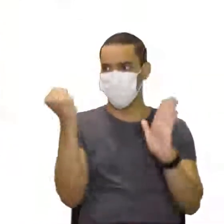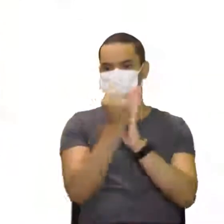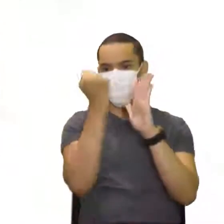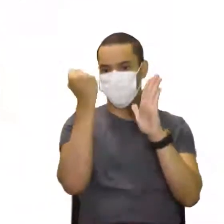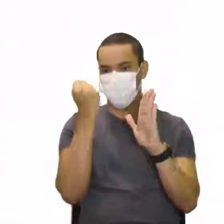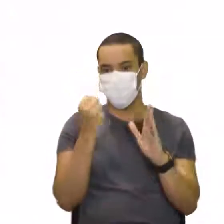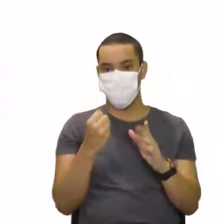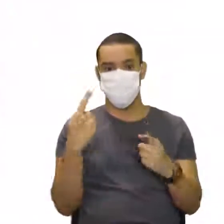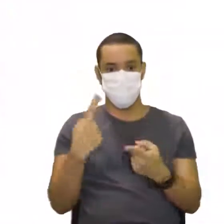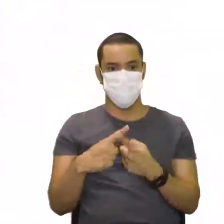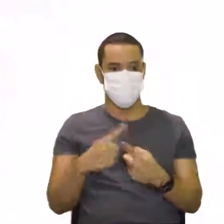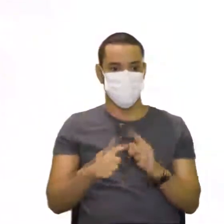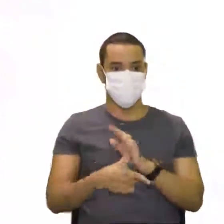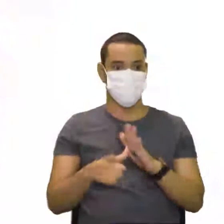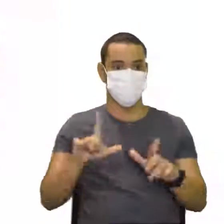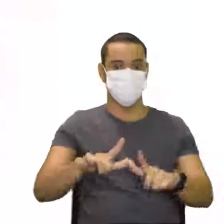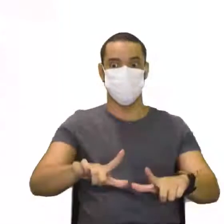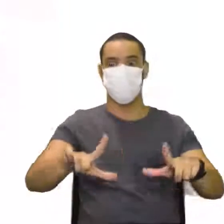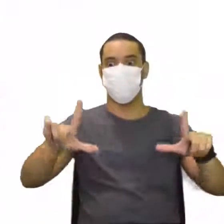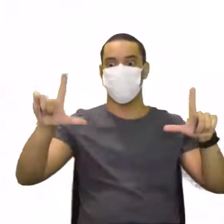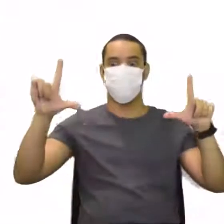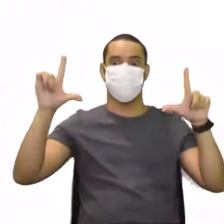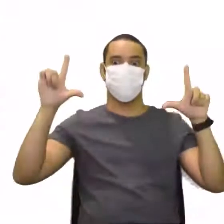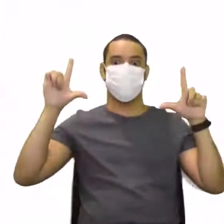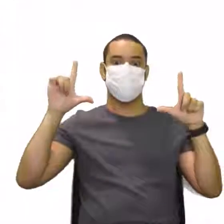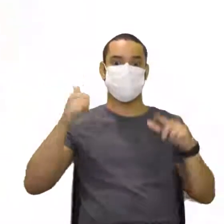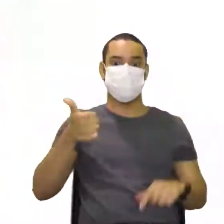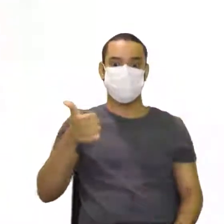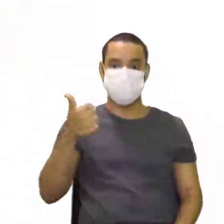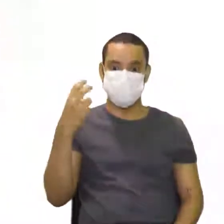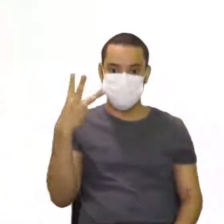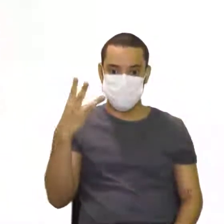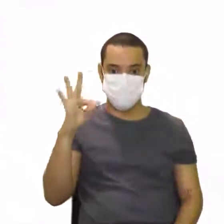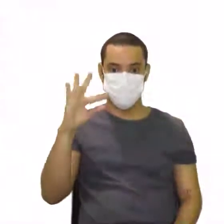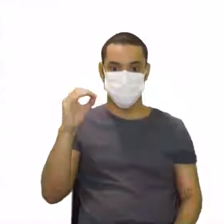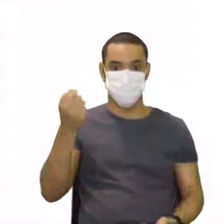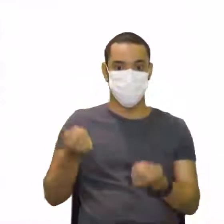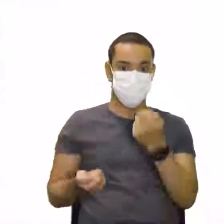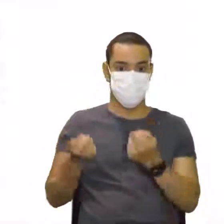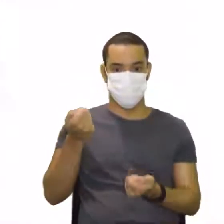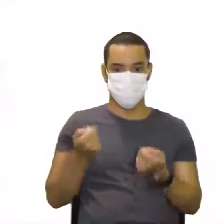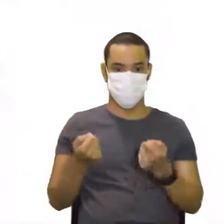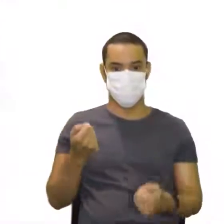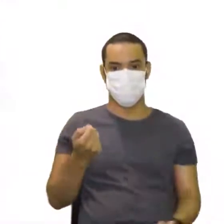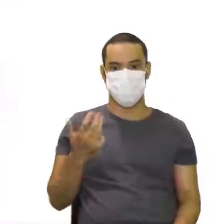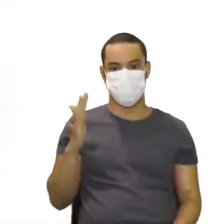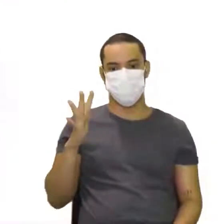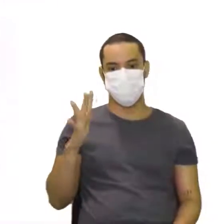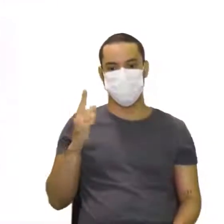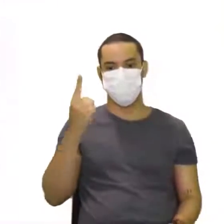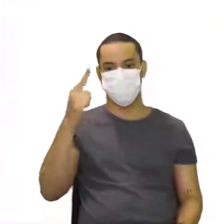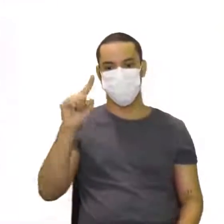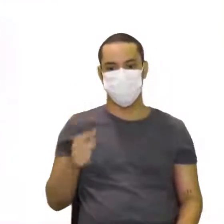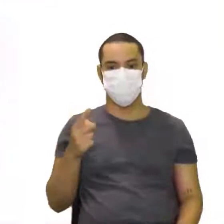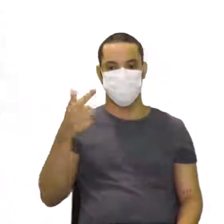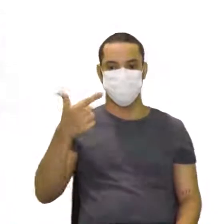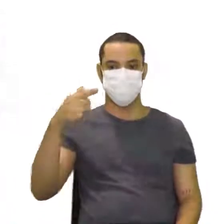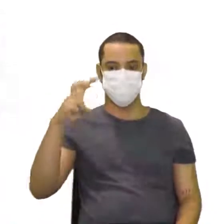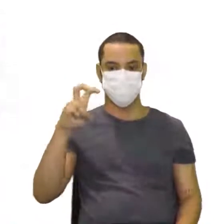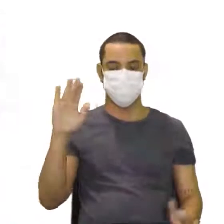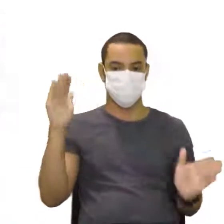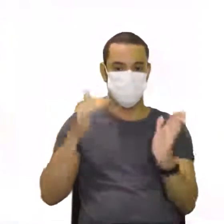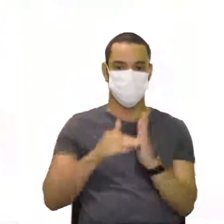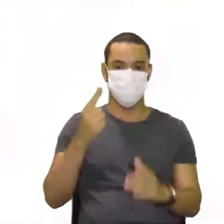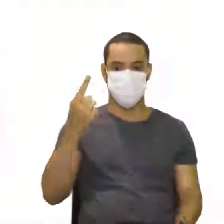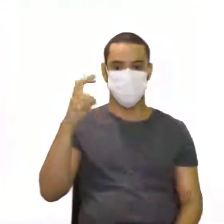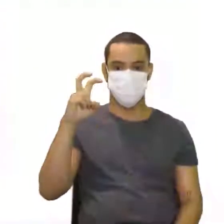Do tamanho de um armário, pesava 13 toneladas e custava entre 1,25 e 1,5